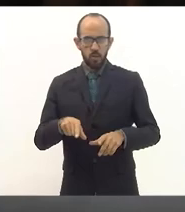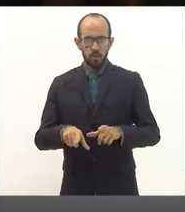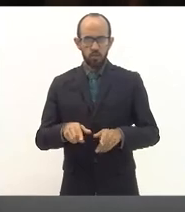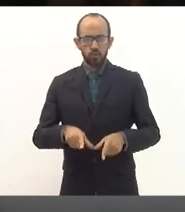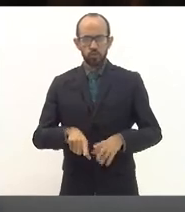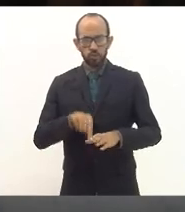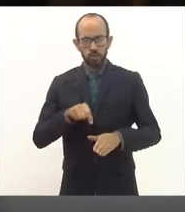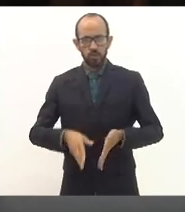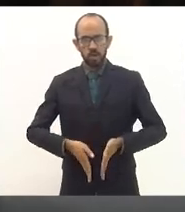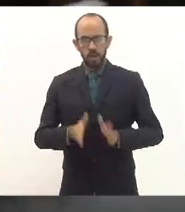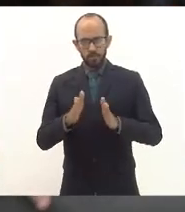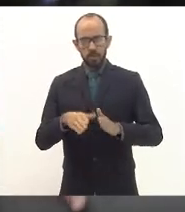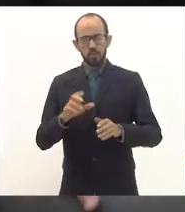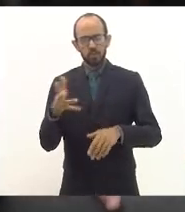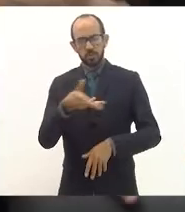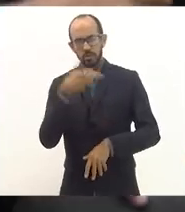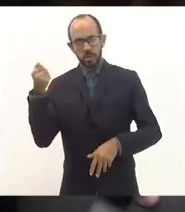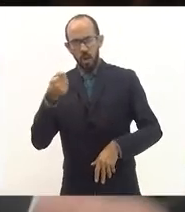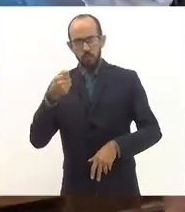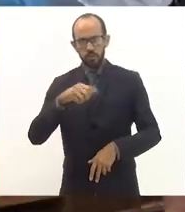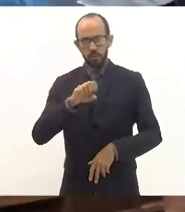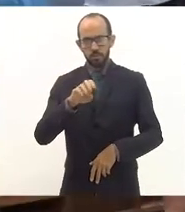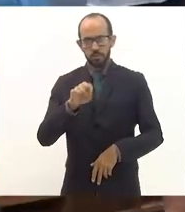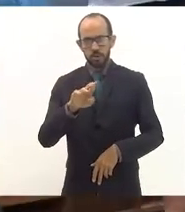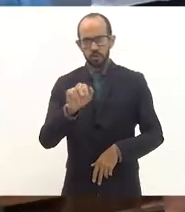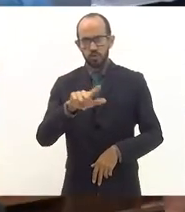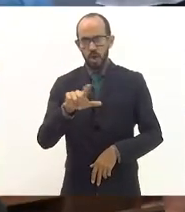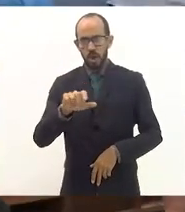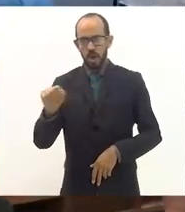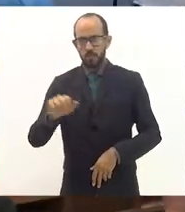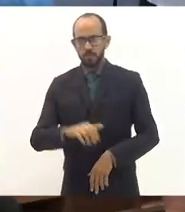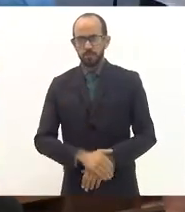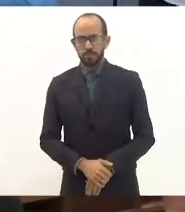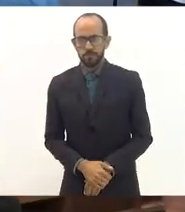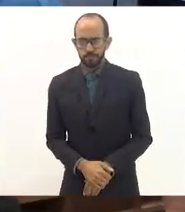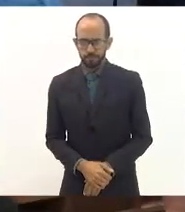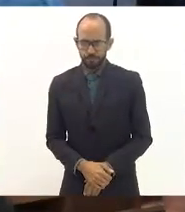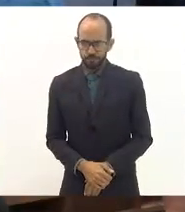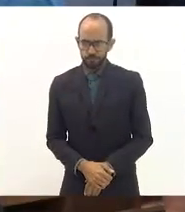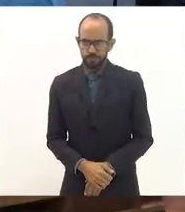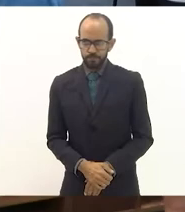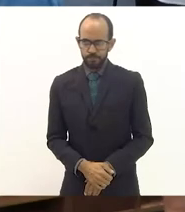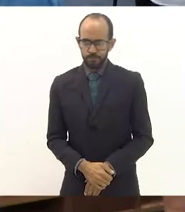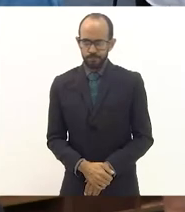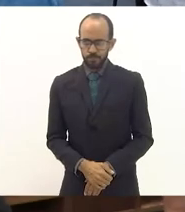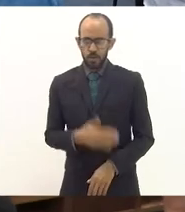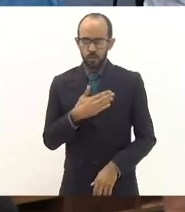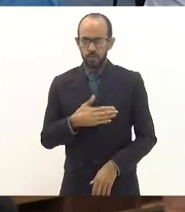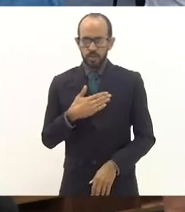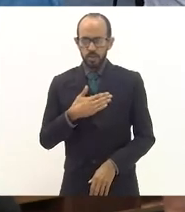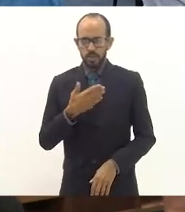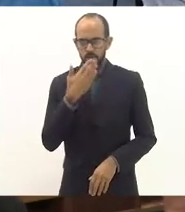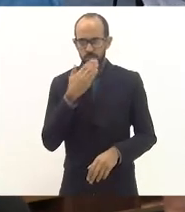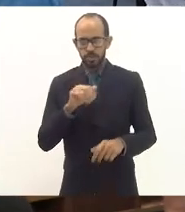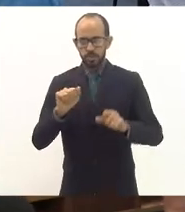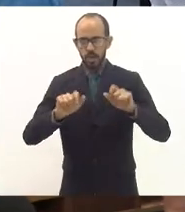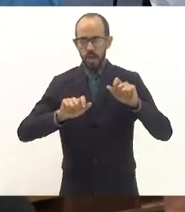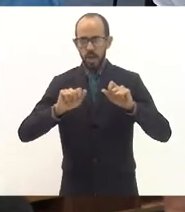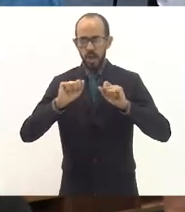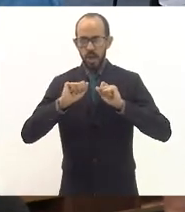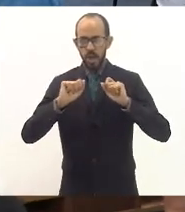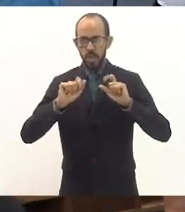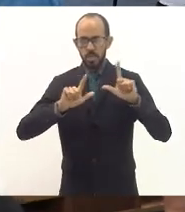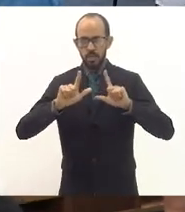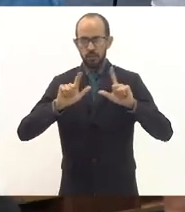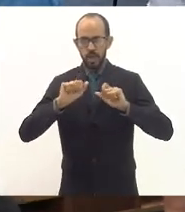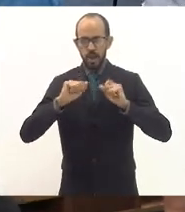socialmente justo. Salve, Leonel Brizola. Antes de terminar, eu gostaria de pedir à TV Alerj que